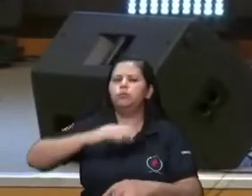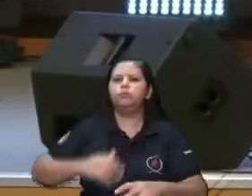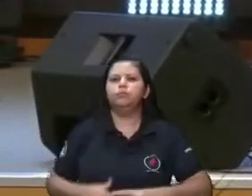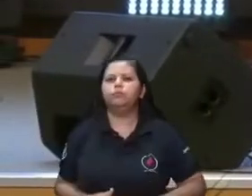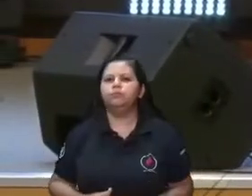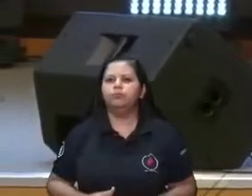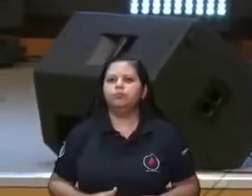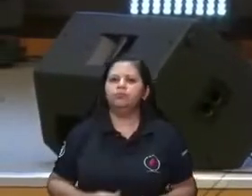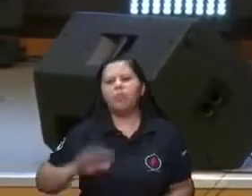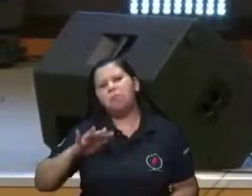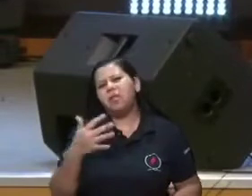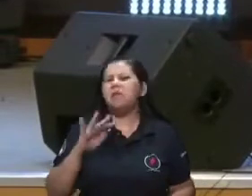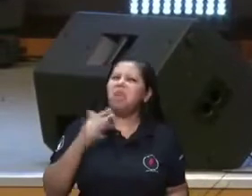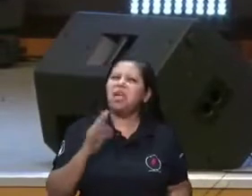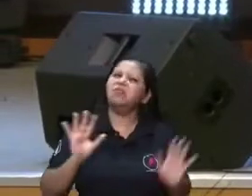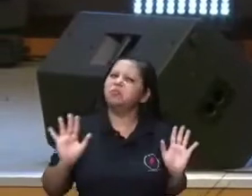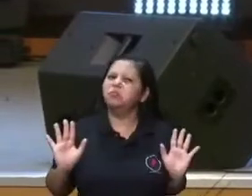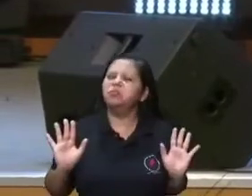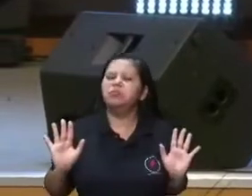Mais ou menos.